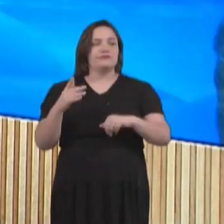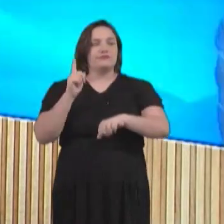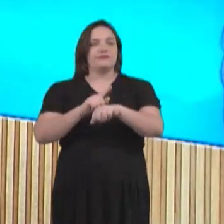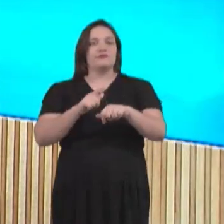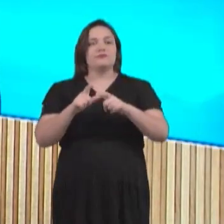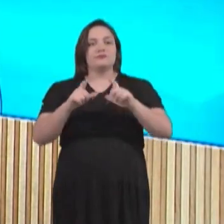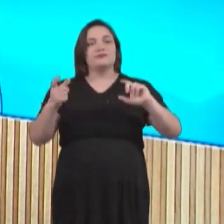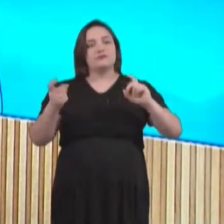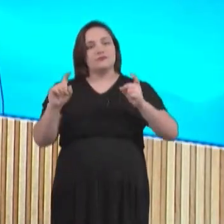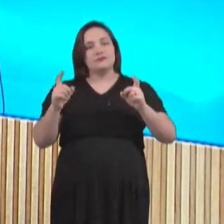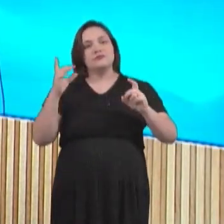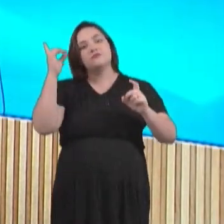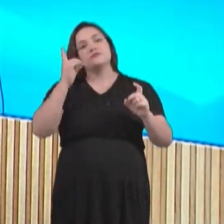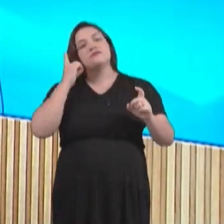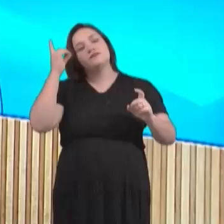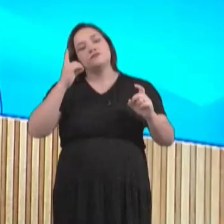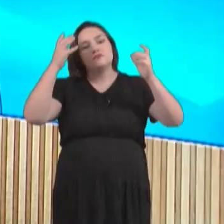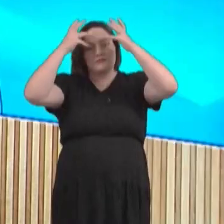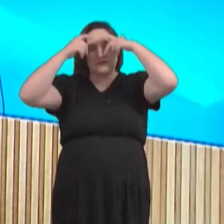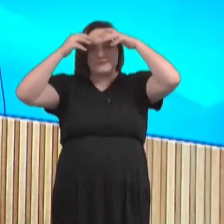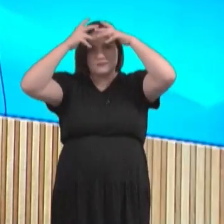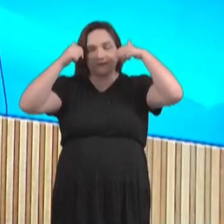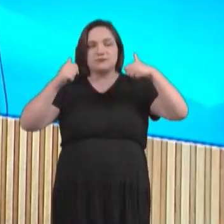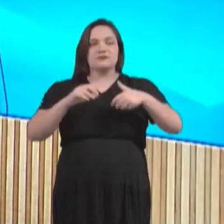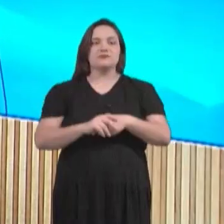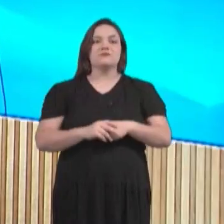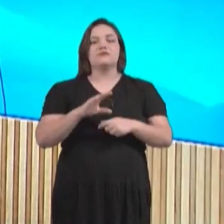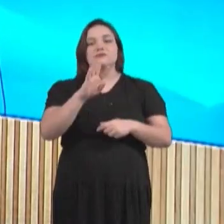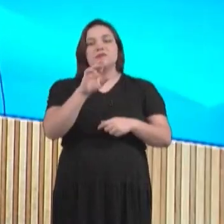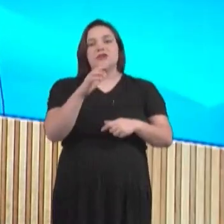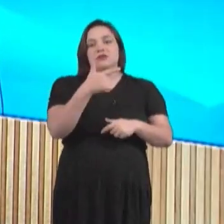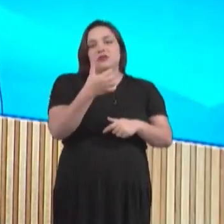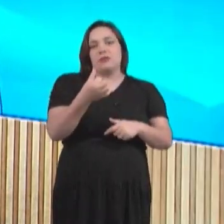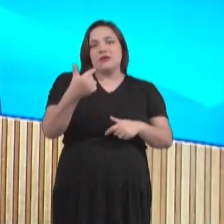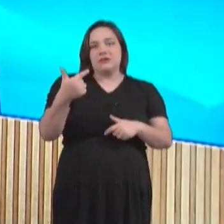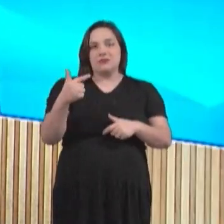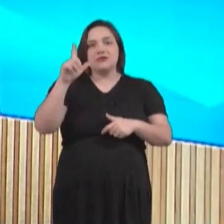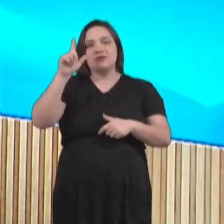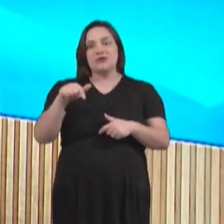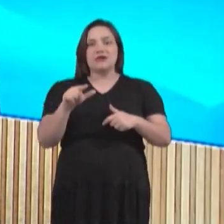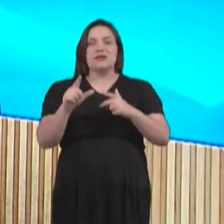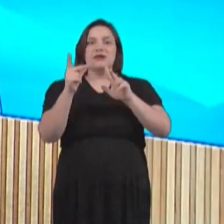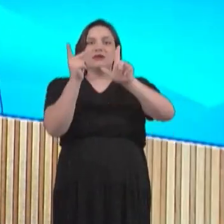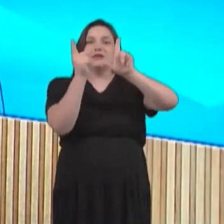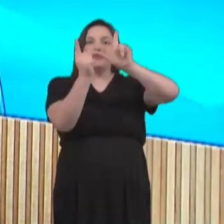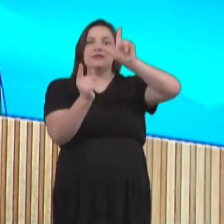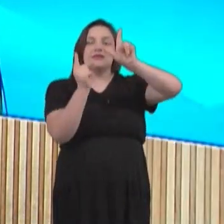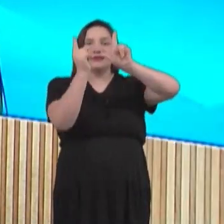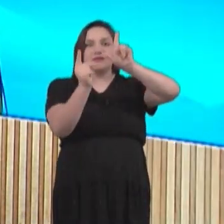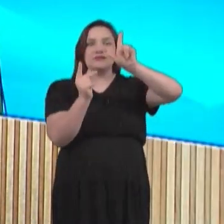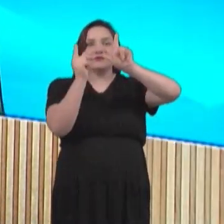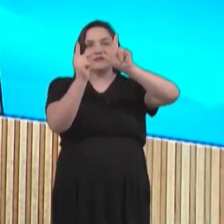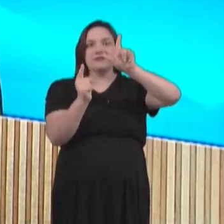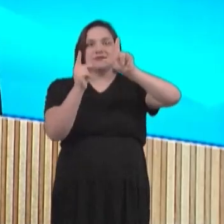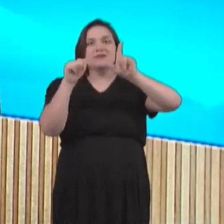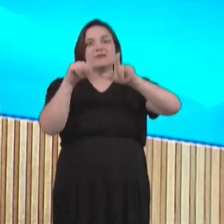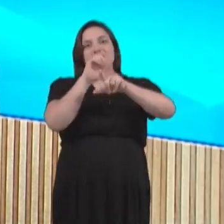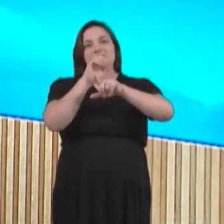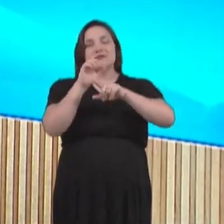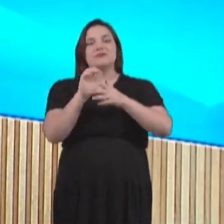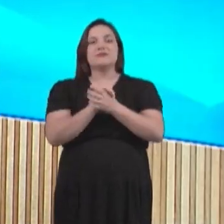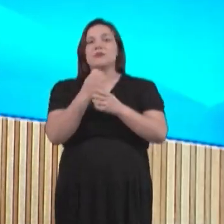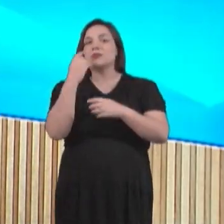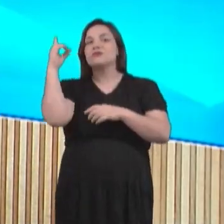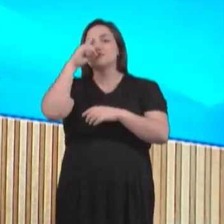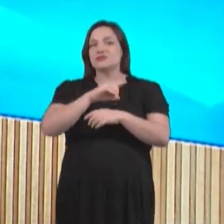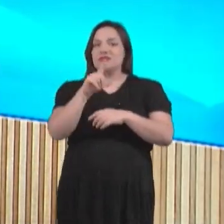expediente. O deputado Paulo Duarte que falou sobre BR-262, acidentes, questões de logística e transporte em Mato Grosso do Sul. Lívia, muito bom